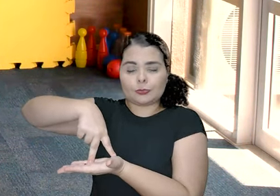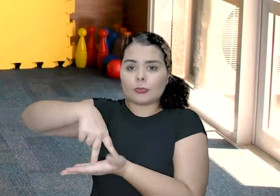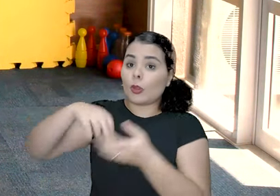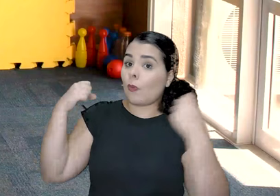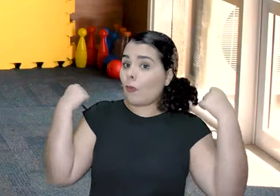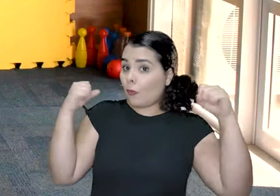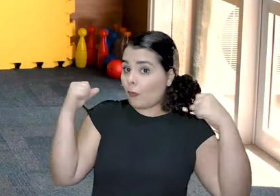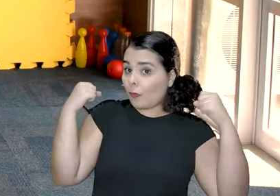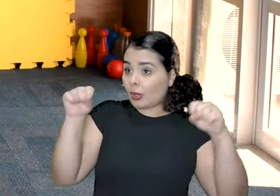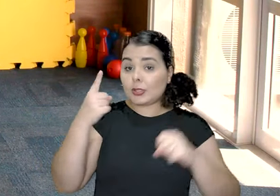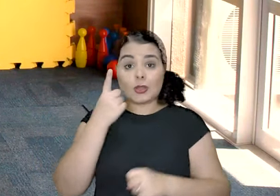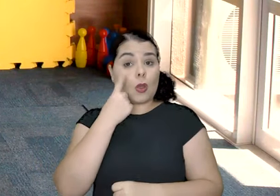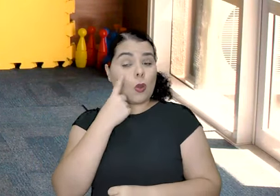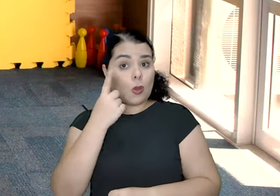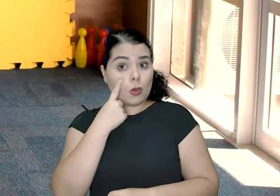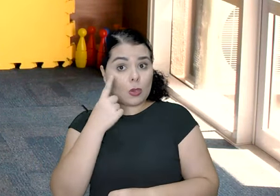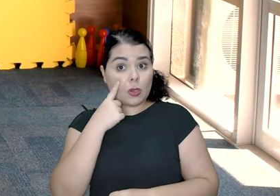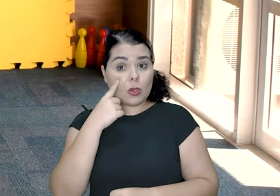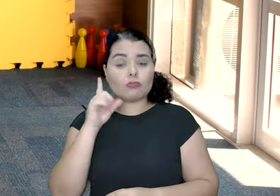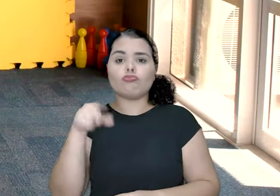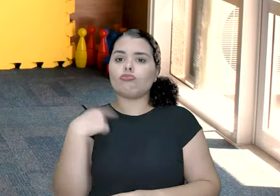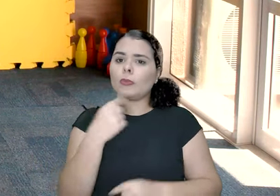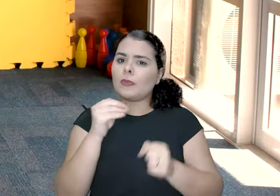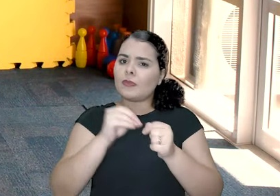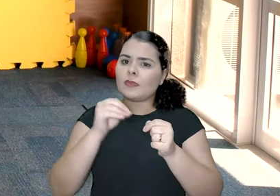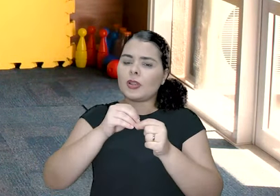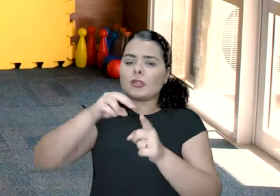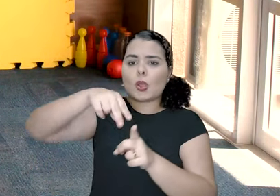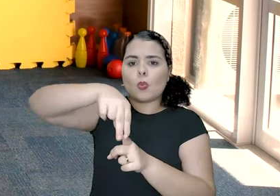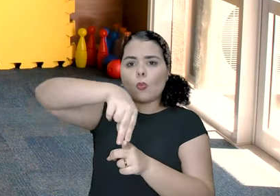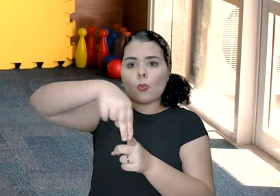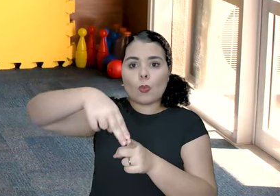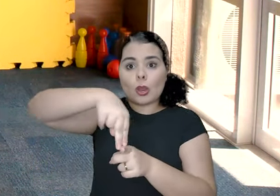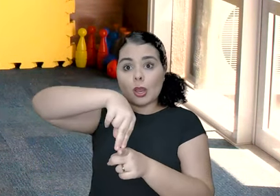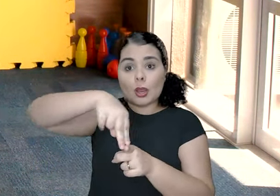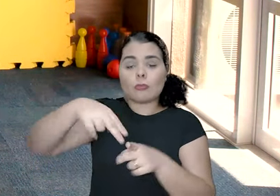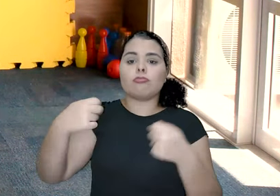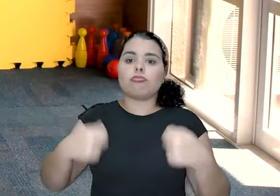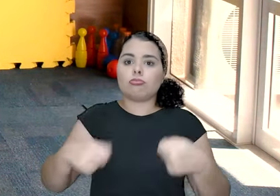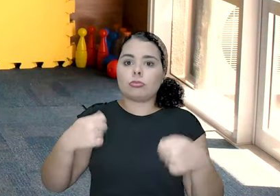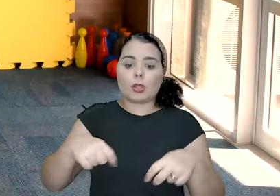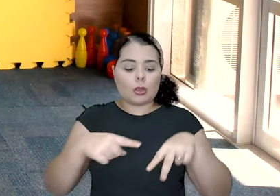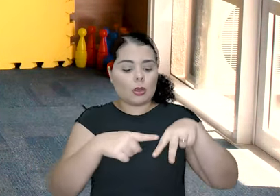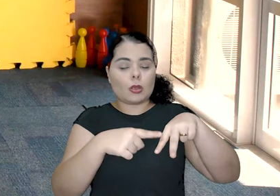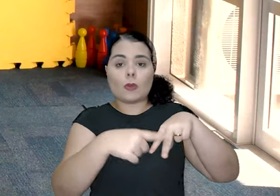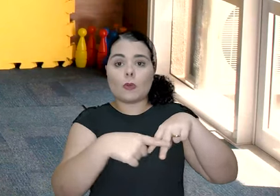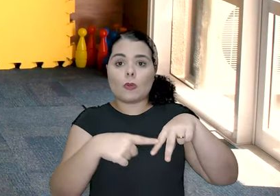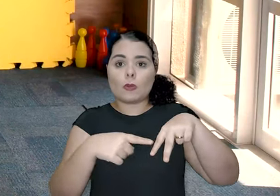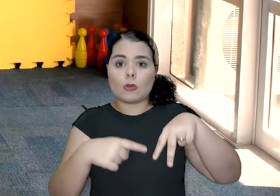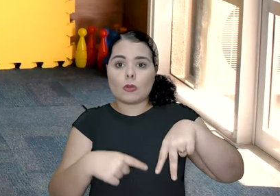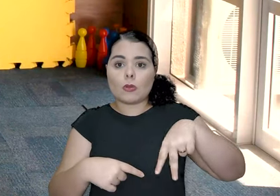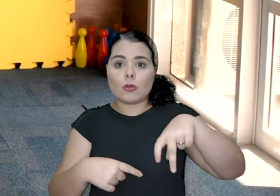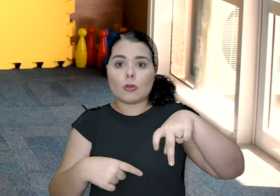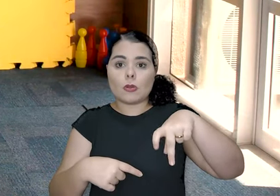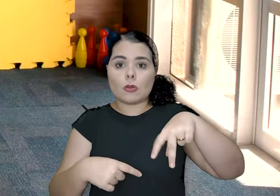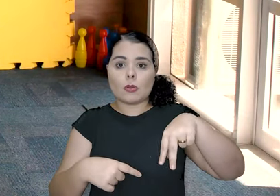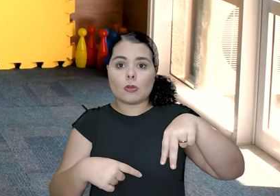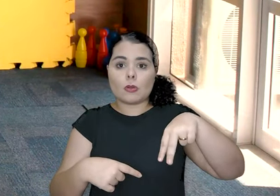exercício é o seguinte, vamos trabalhar com equilíbrio, traga seu joelho em direção ao